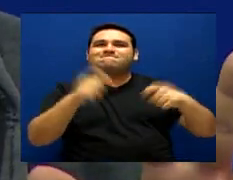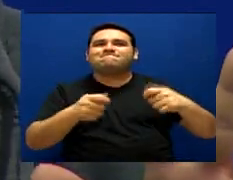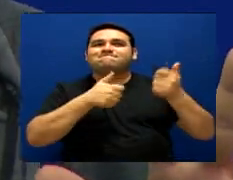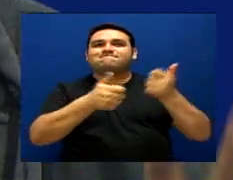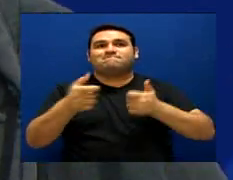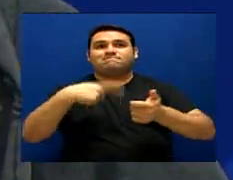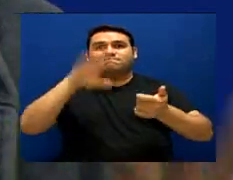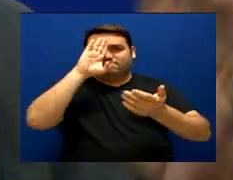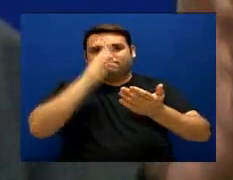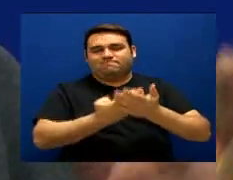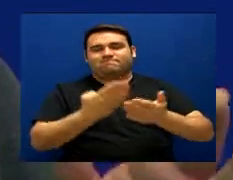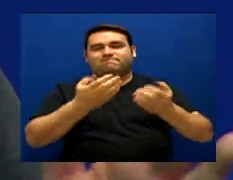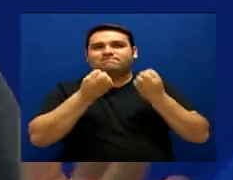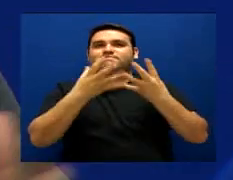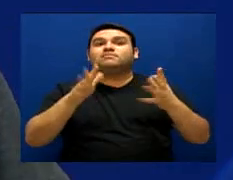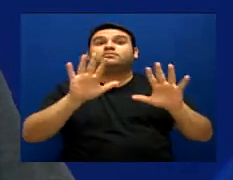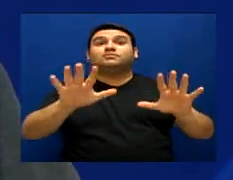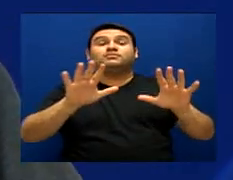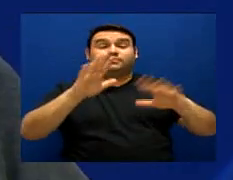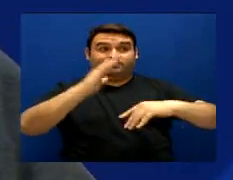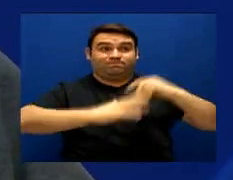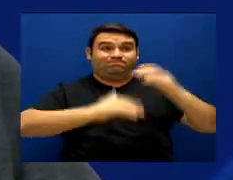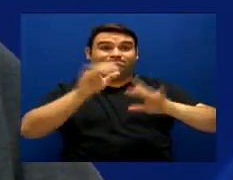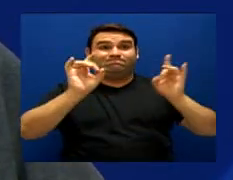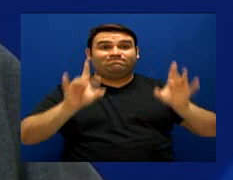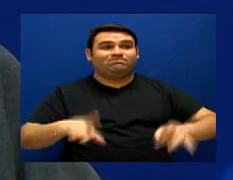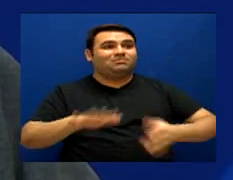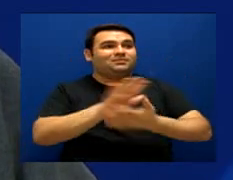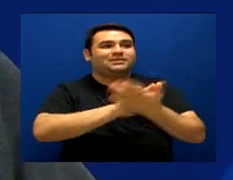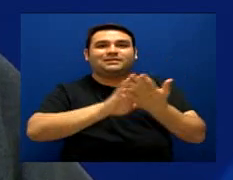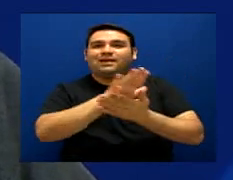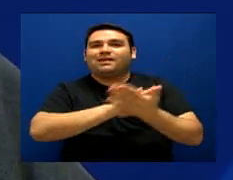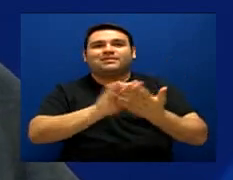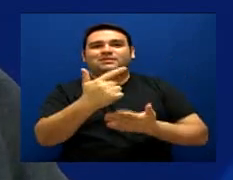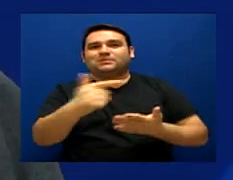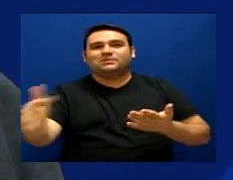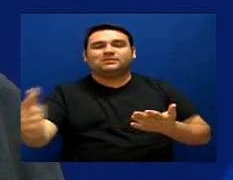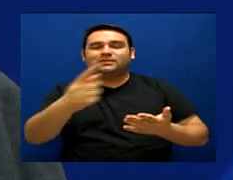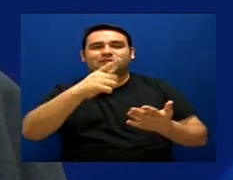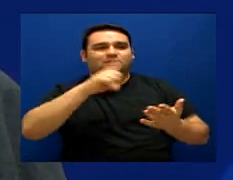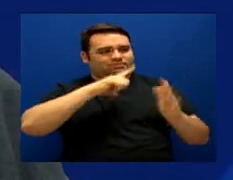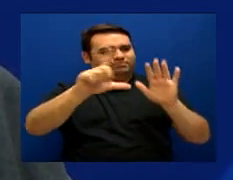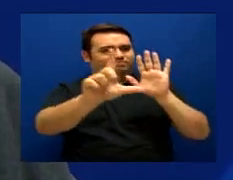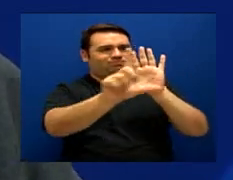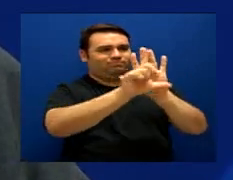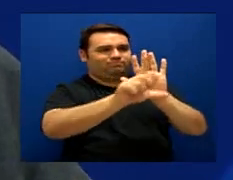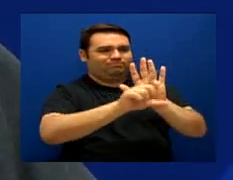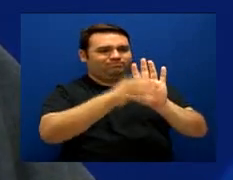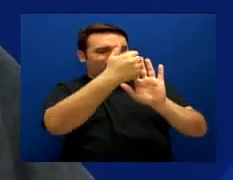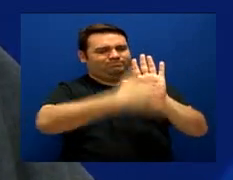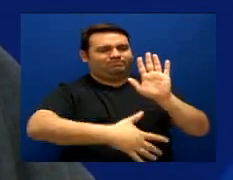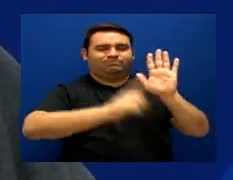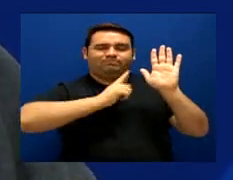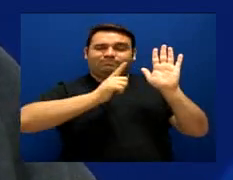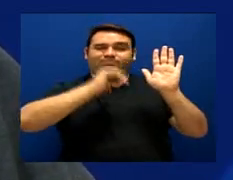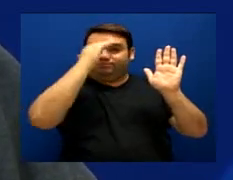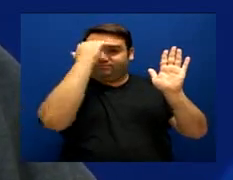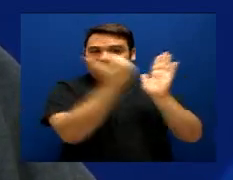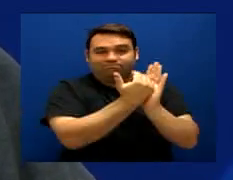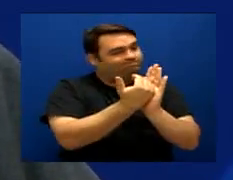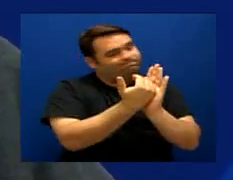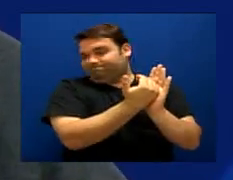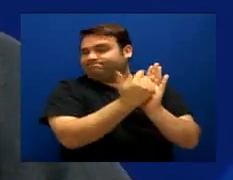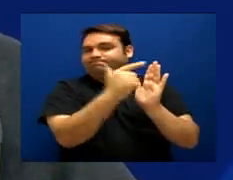estamos confiantes. Mas, na prática, nada disso acontece, infelizmente. Existem as leis, só que não são